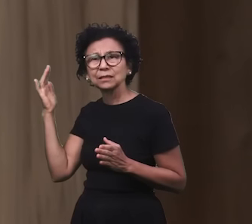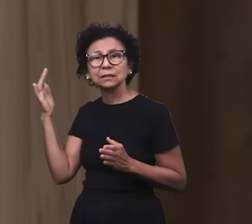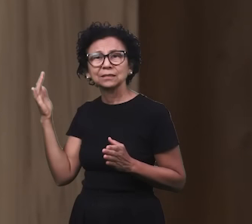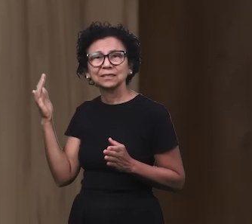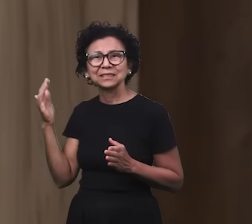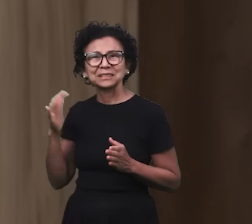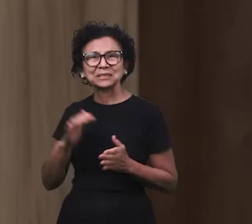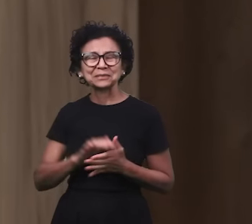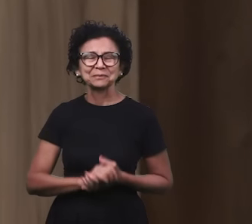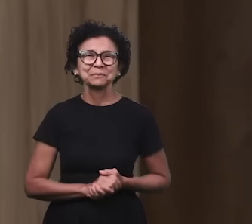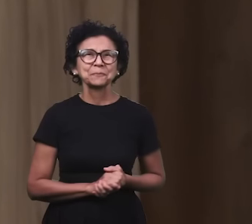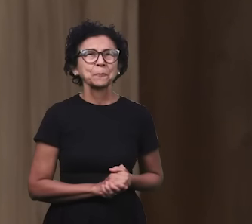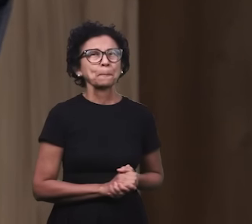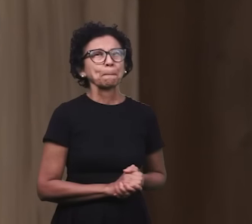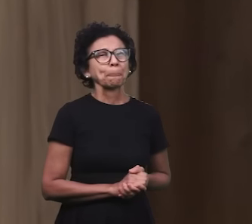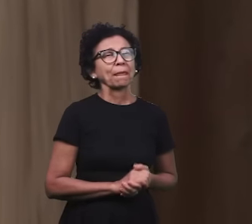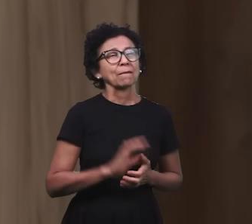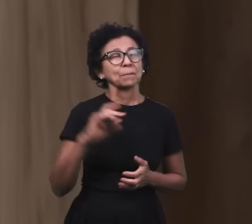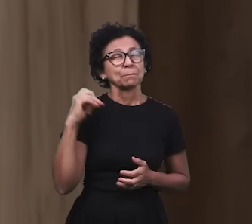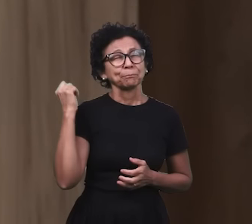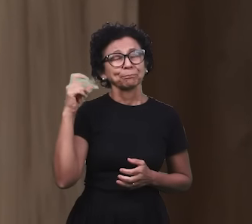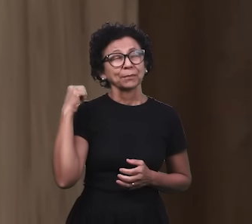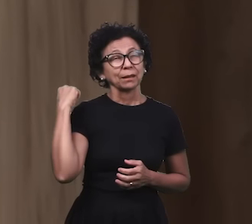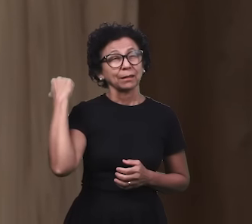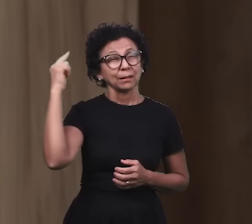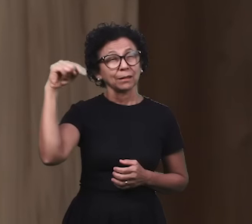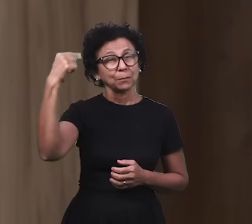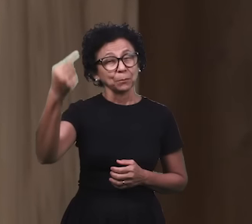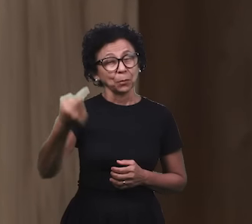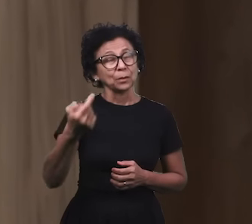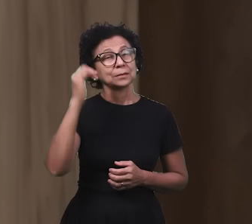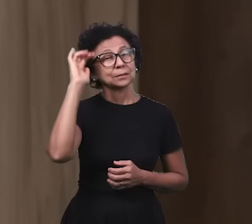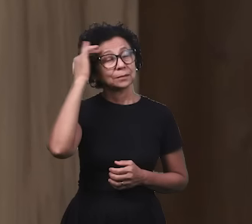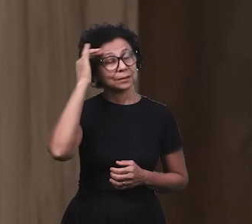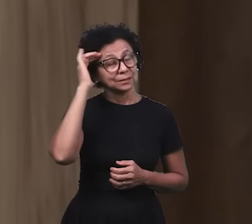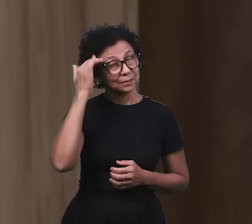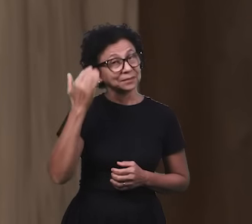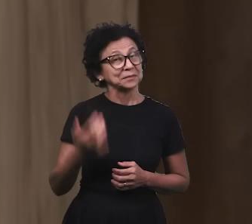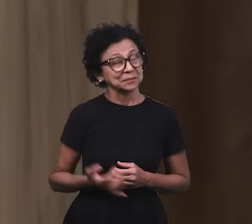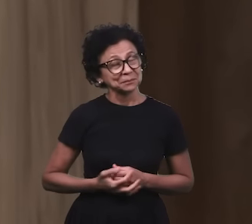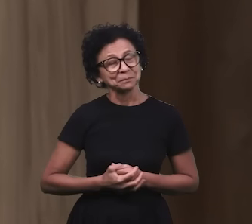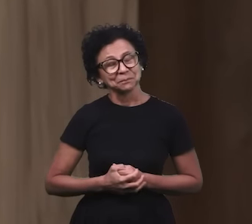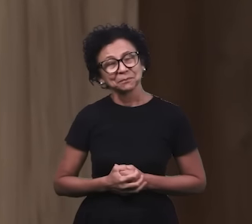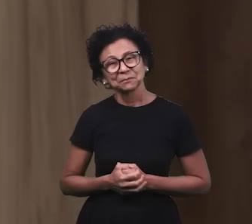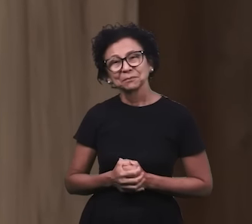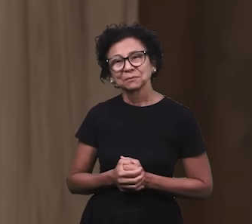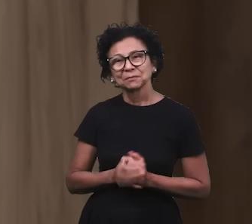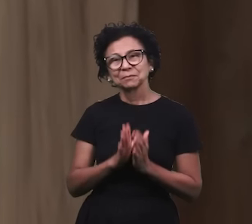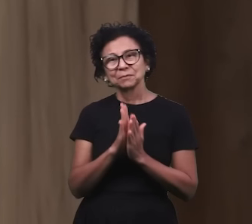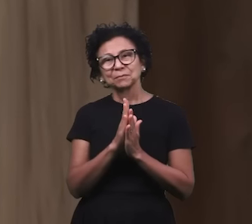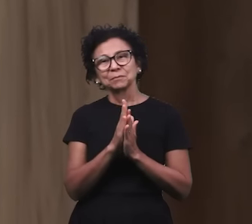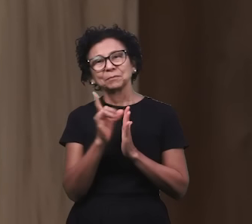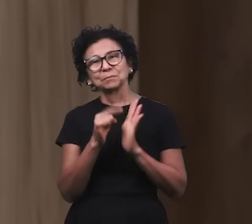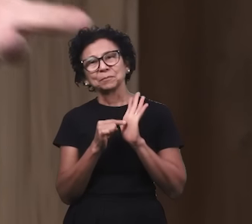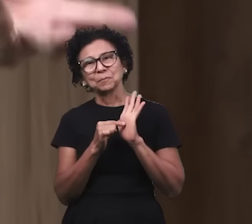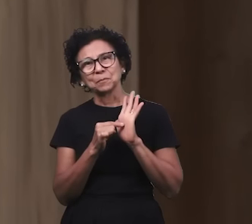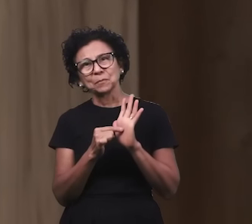dizia. Certamente eles foram compreender tempos depois, não é? Porque a Bíblia